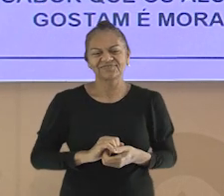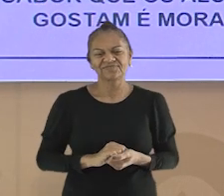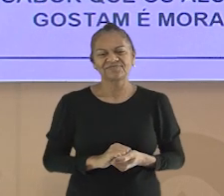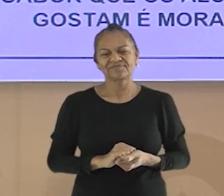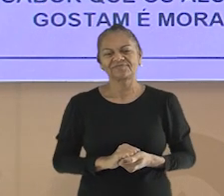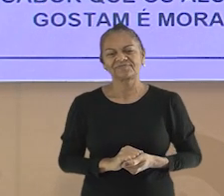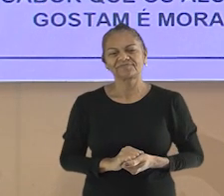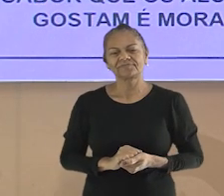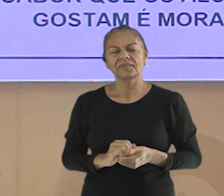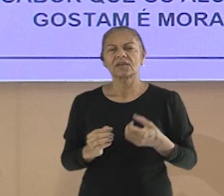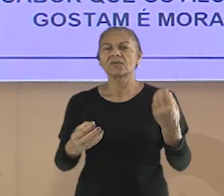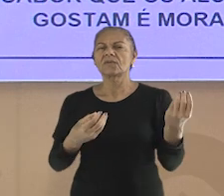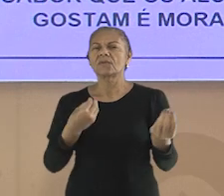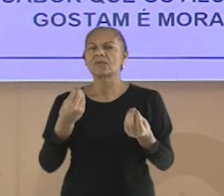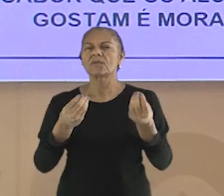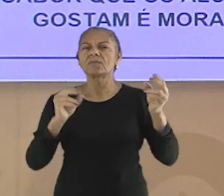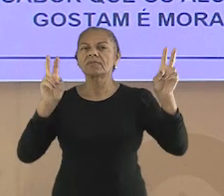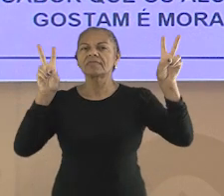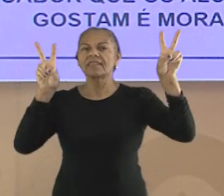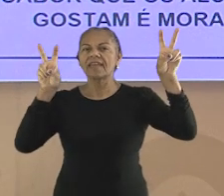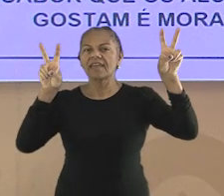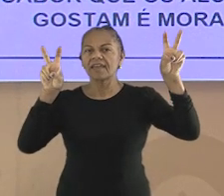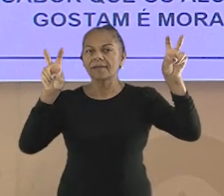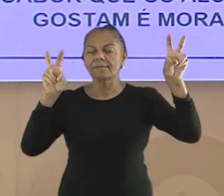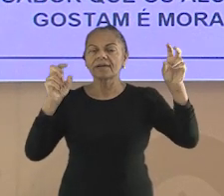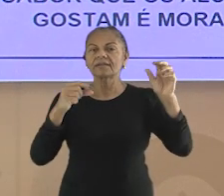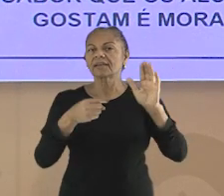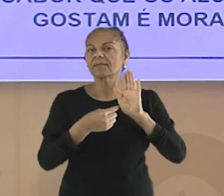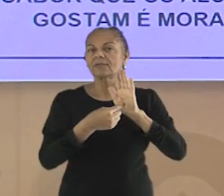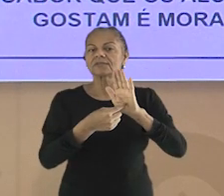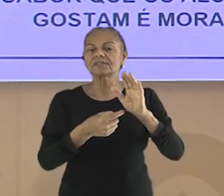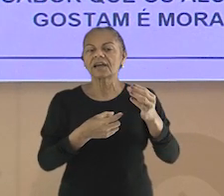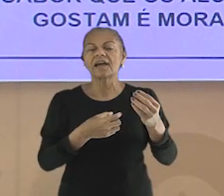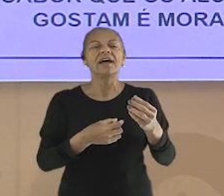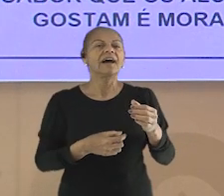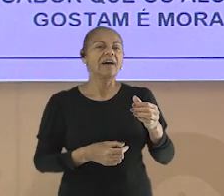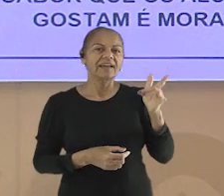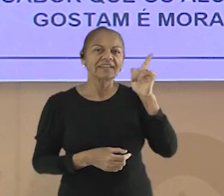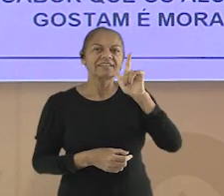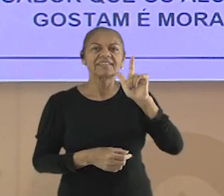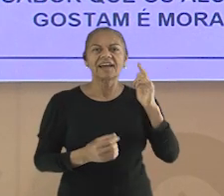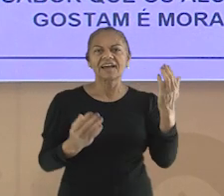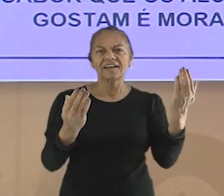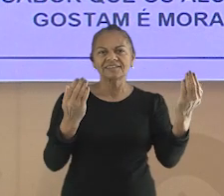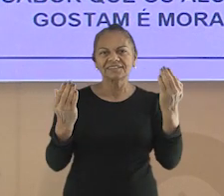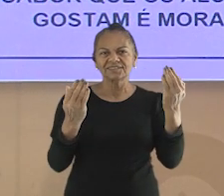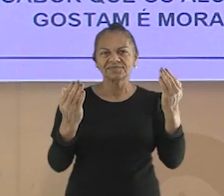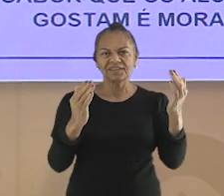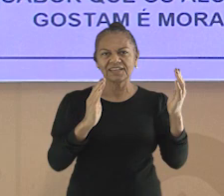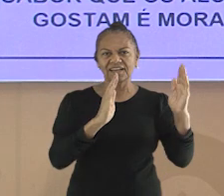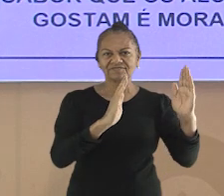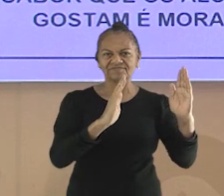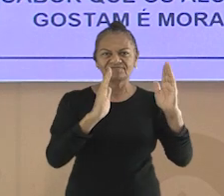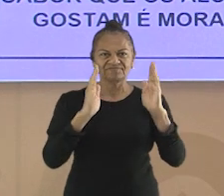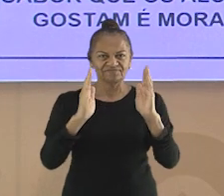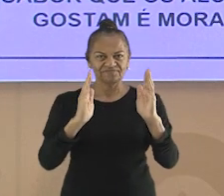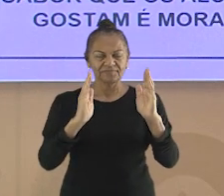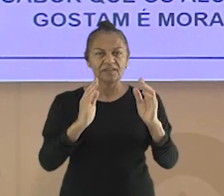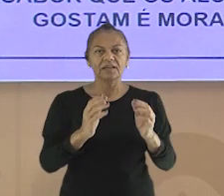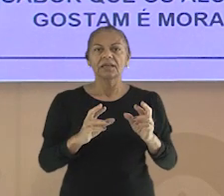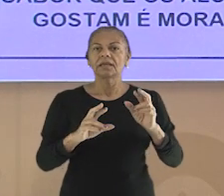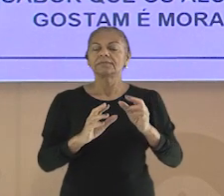Quando nós interpretamos a tabela, nós conseguimos dizer sobre qual assunto ela trata e conseguimos fazer